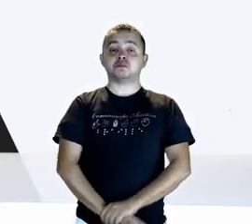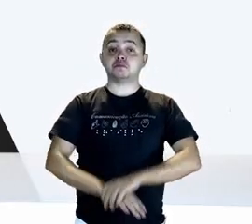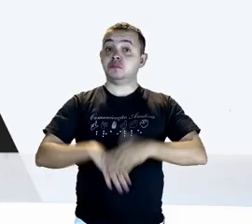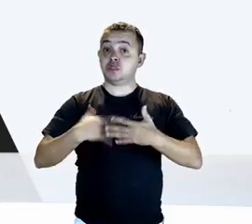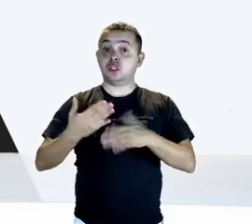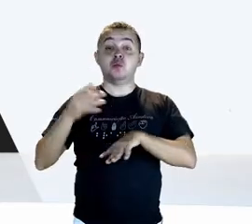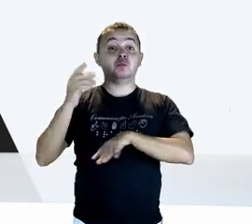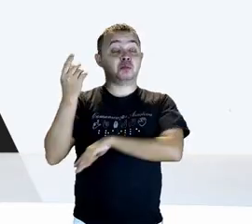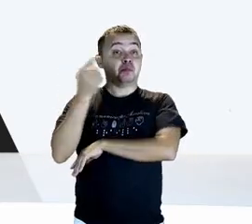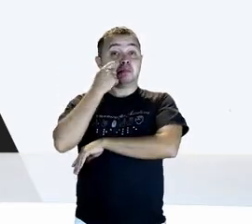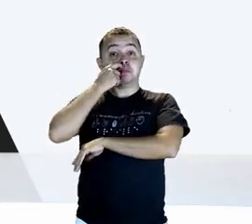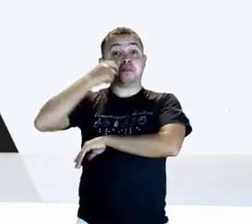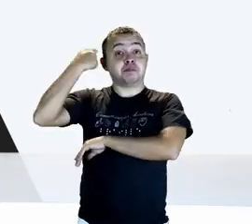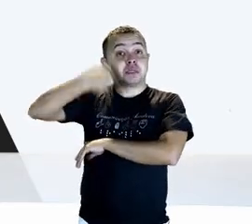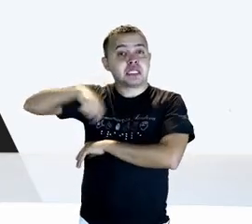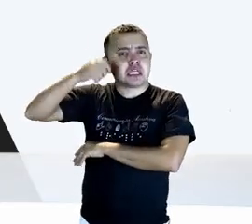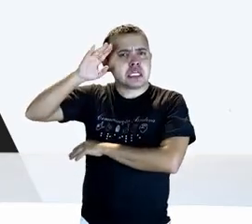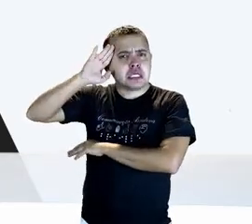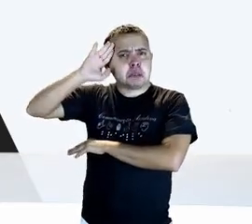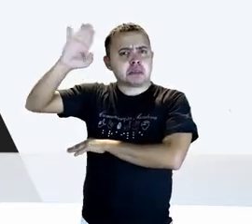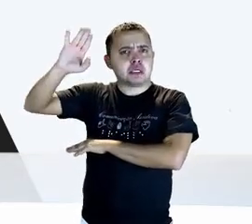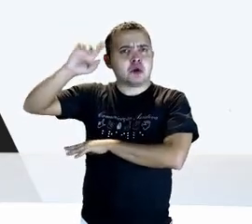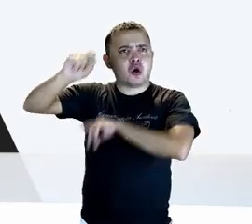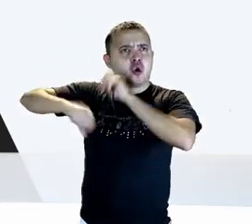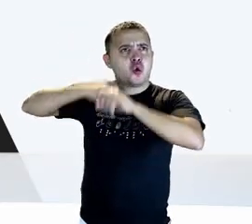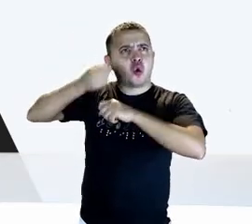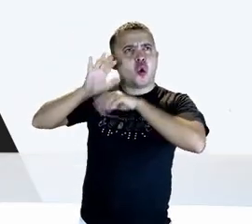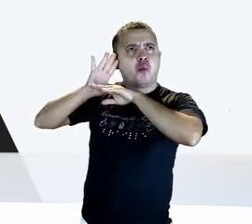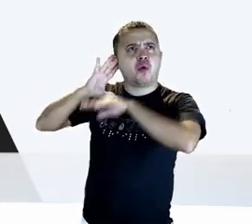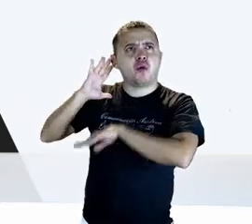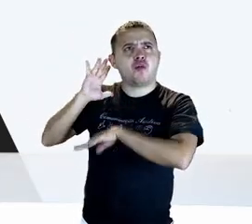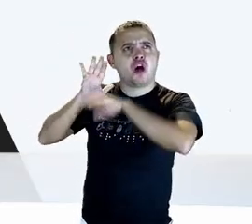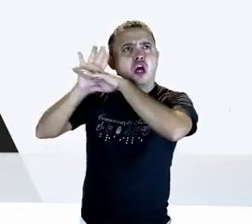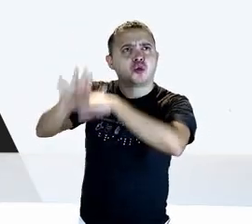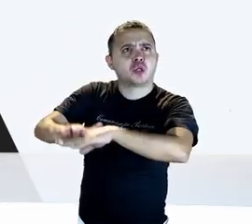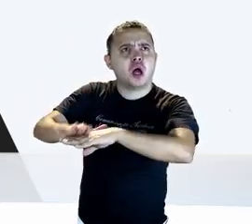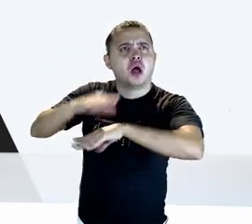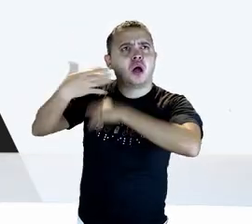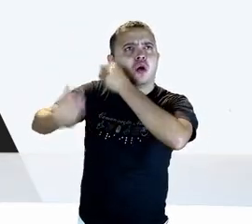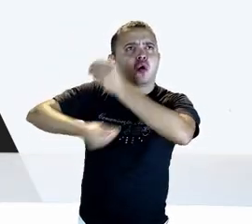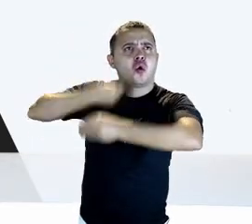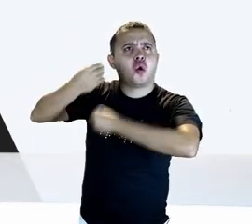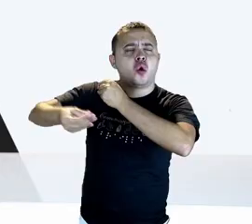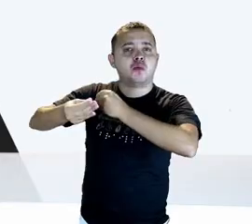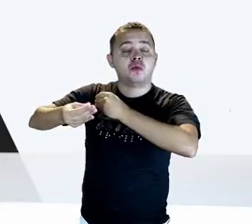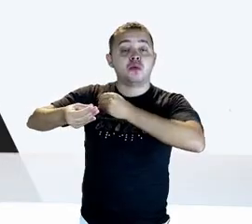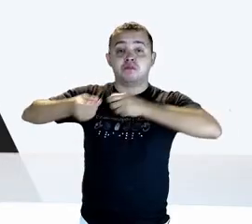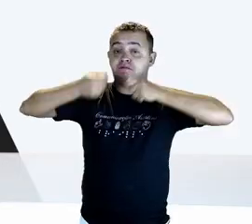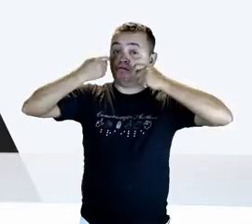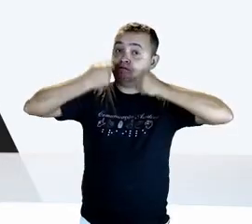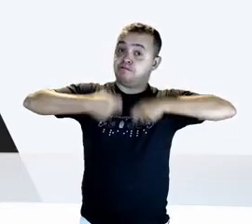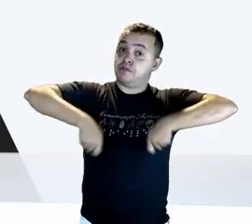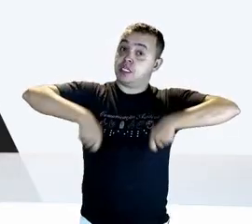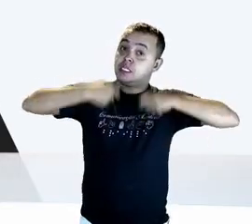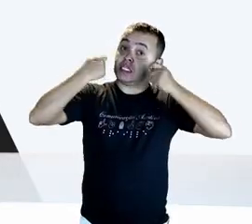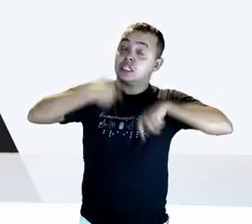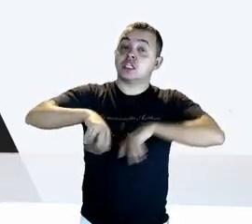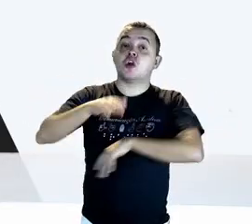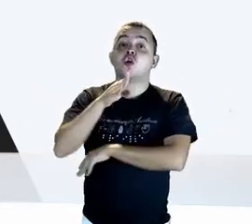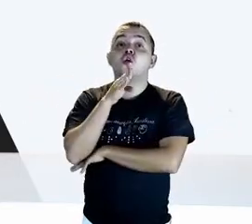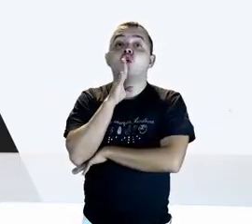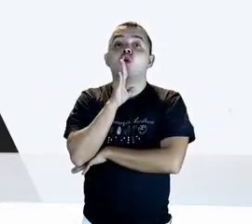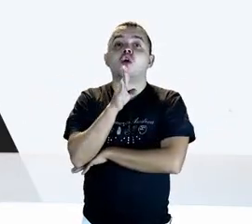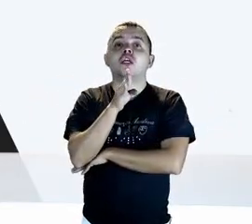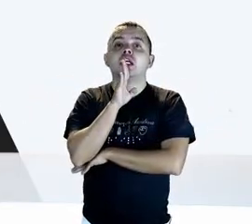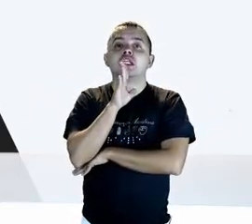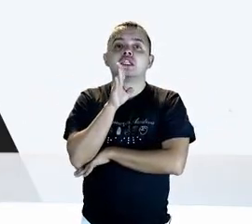conteúdo, é importante destacar que a prestação dos primeiros socorros depende de